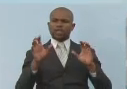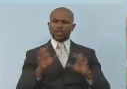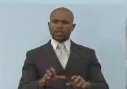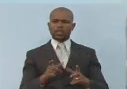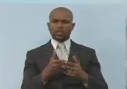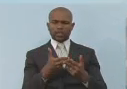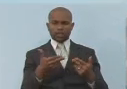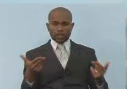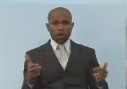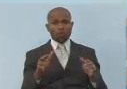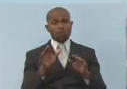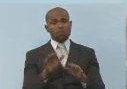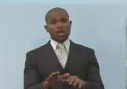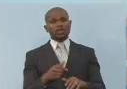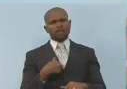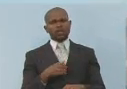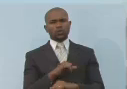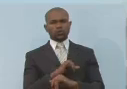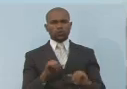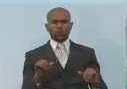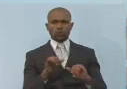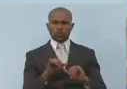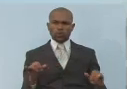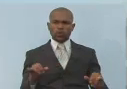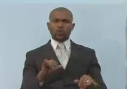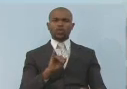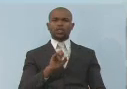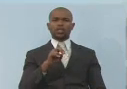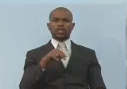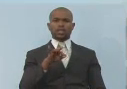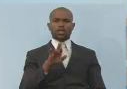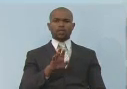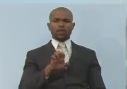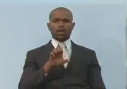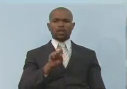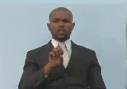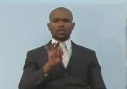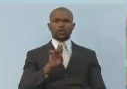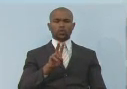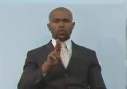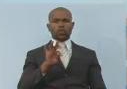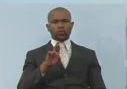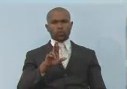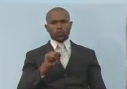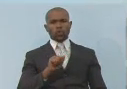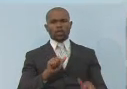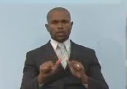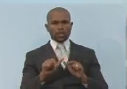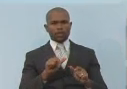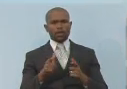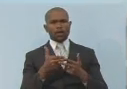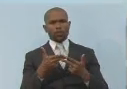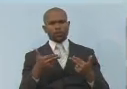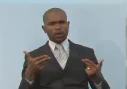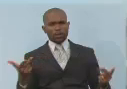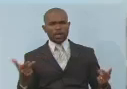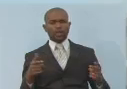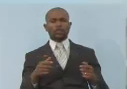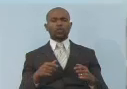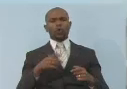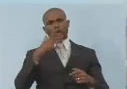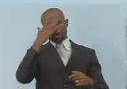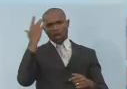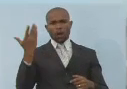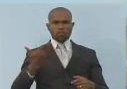questão. Mas eu digo assim, a infraestrutura, a condição de trabalho, equipamento para aqueles